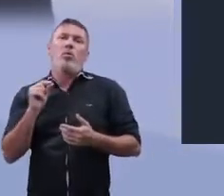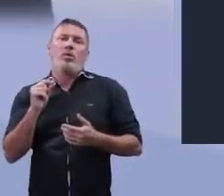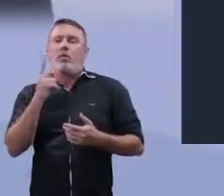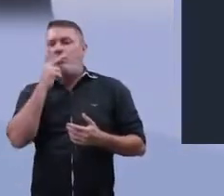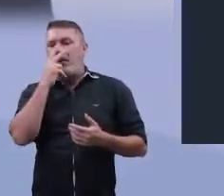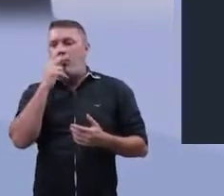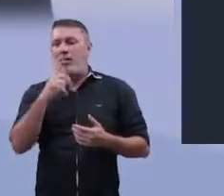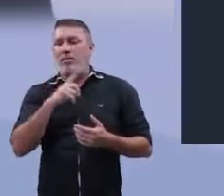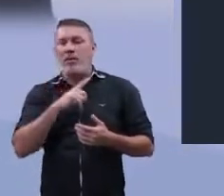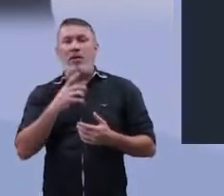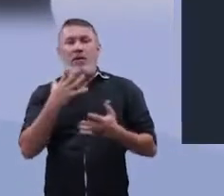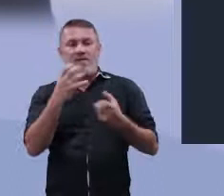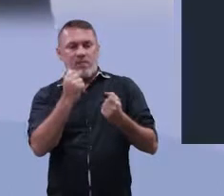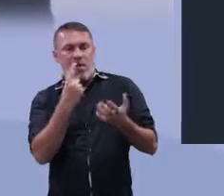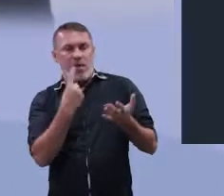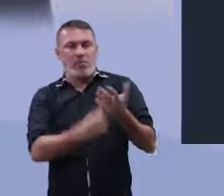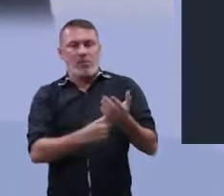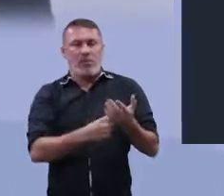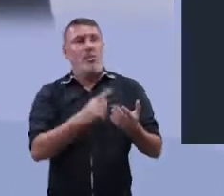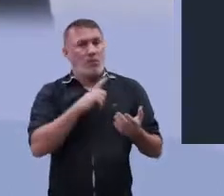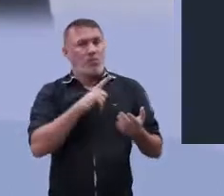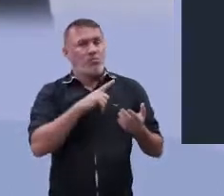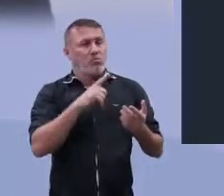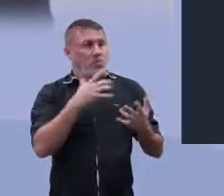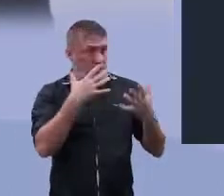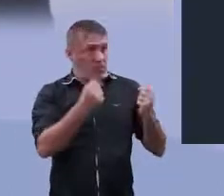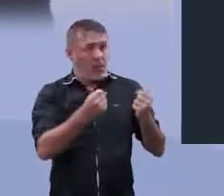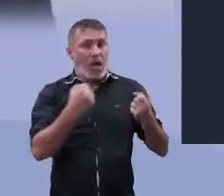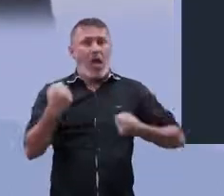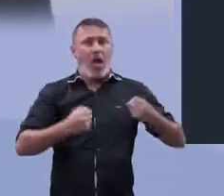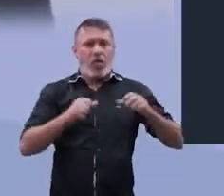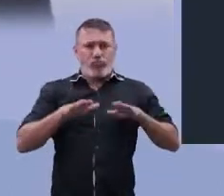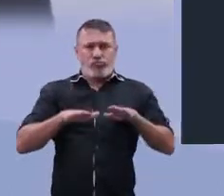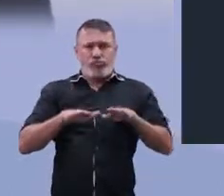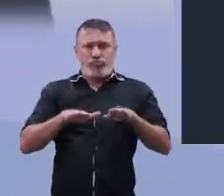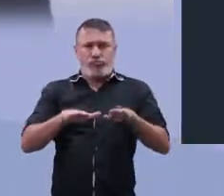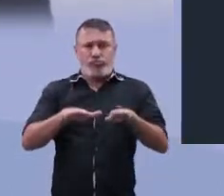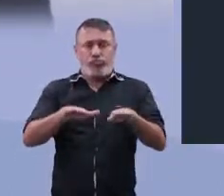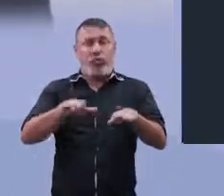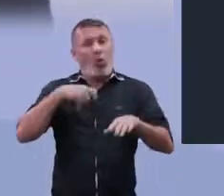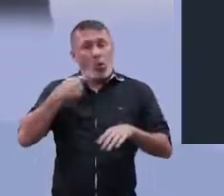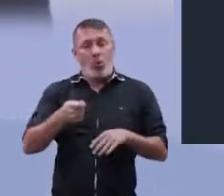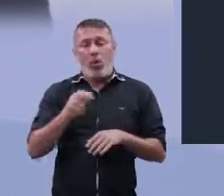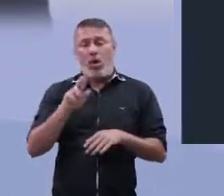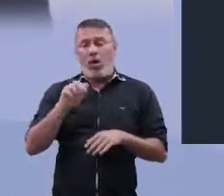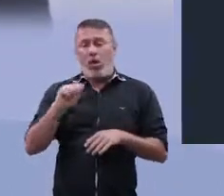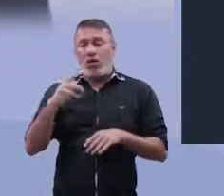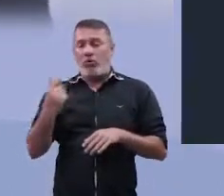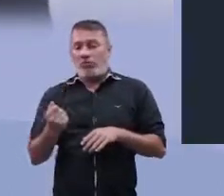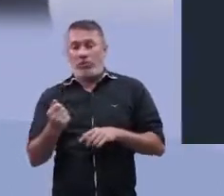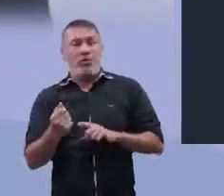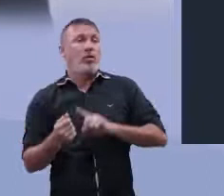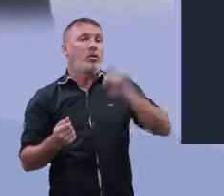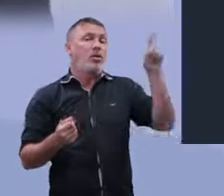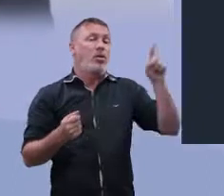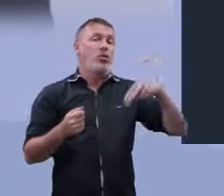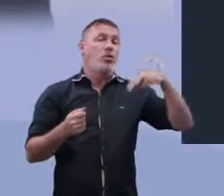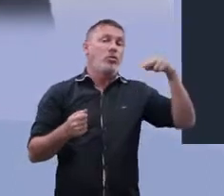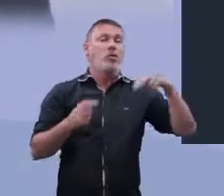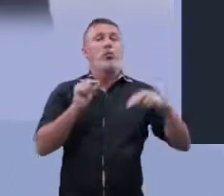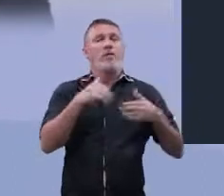racha como aquela aposta de carros, né? A pessoa desafia a outra a uma corrida de carro que geralmente, né, é